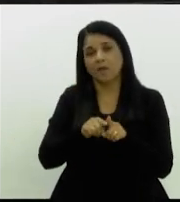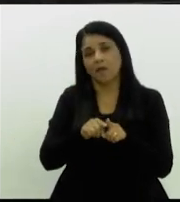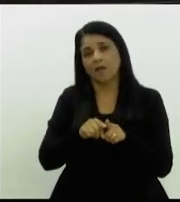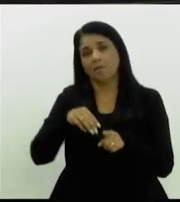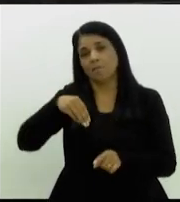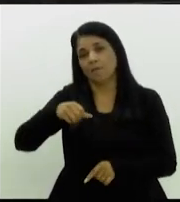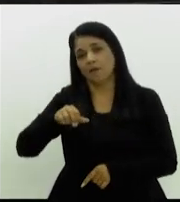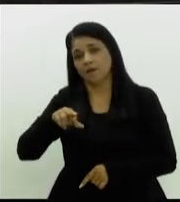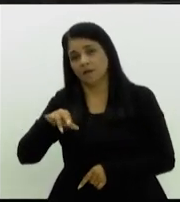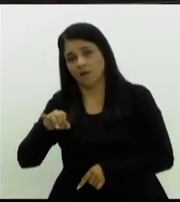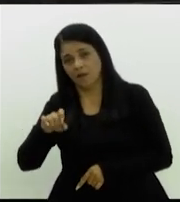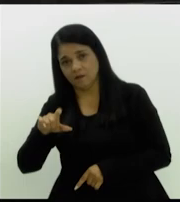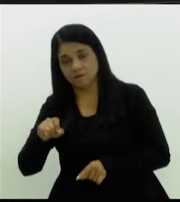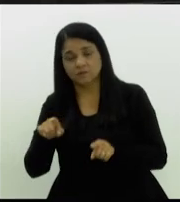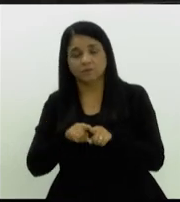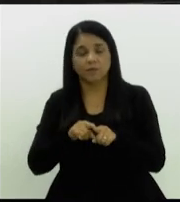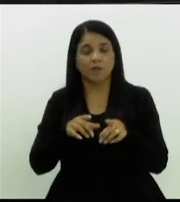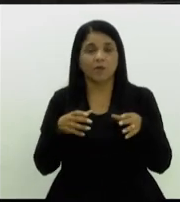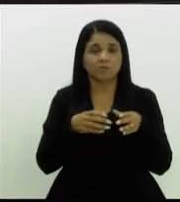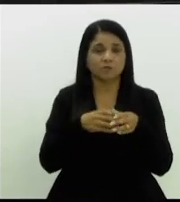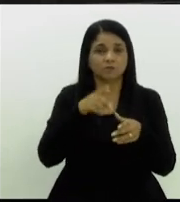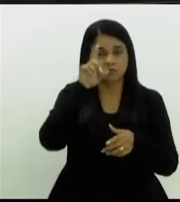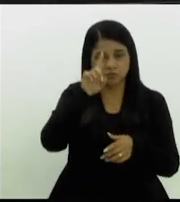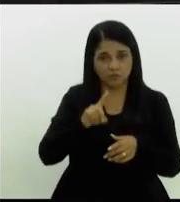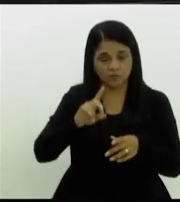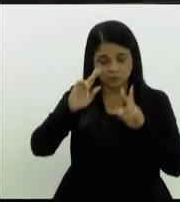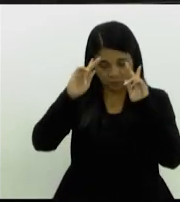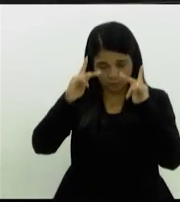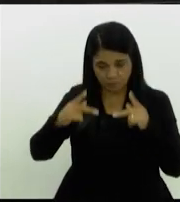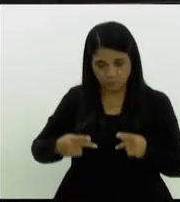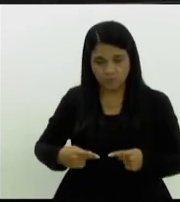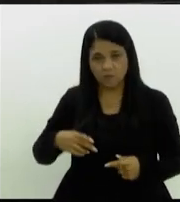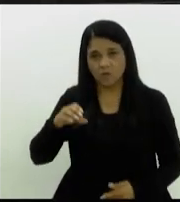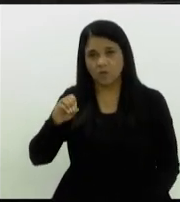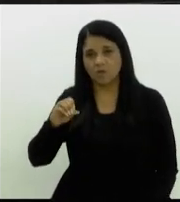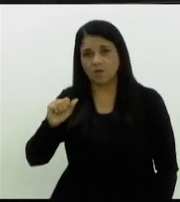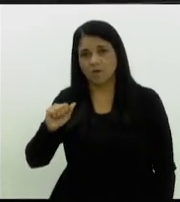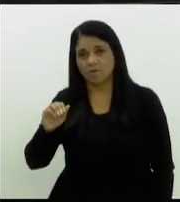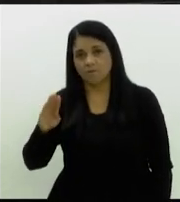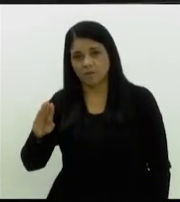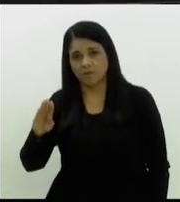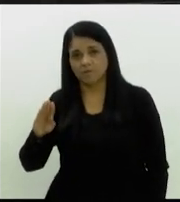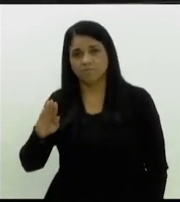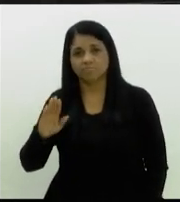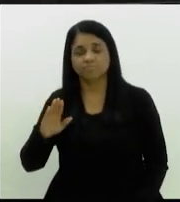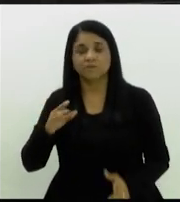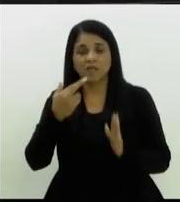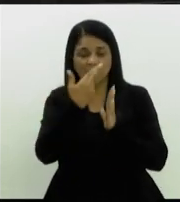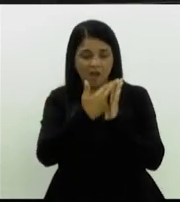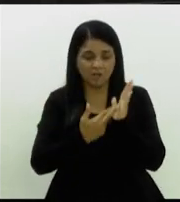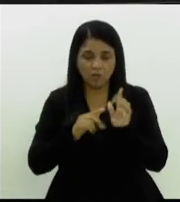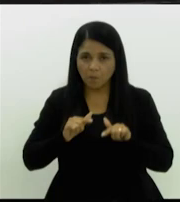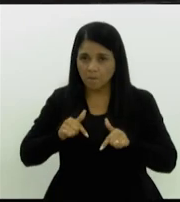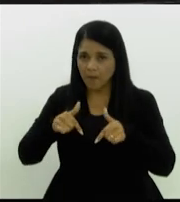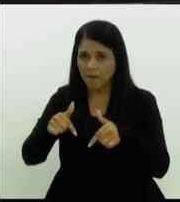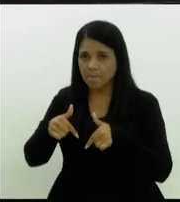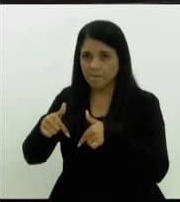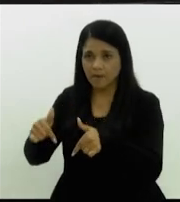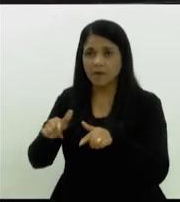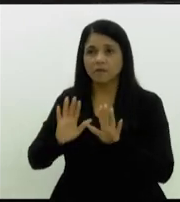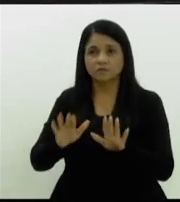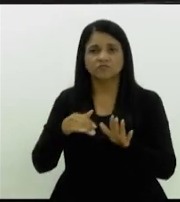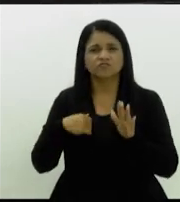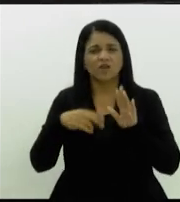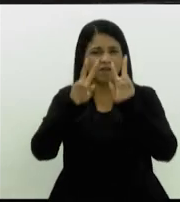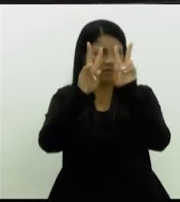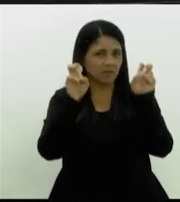a Comissão de Direitos Humanos da OAB vinha tomando e os diversos relatórios. Esse tema já foi apresentado por